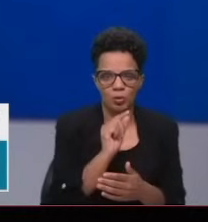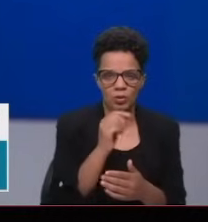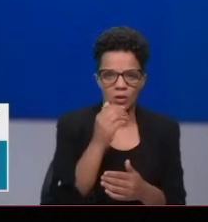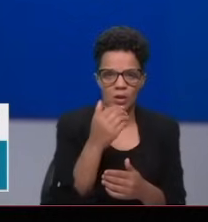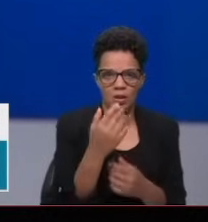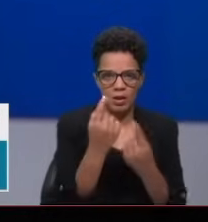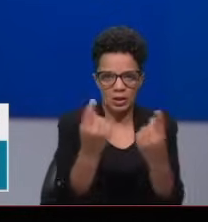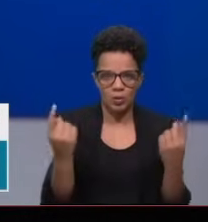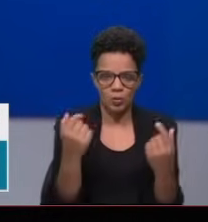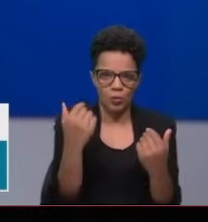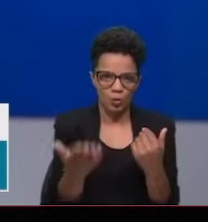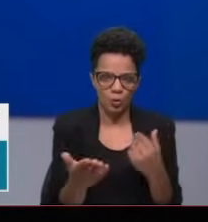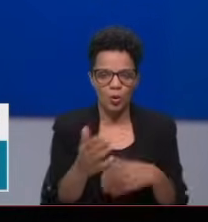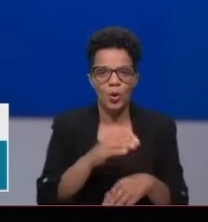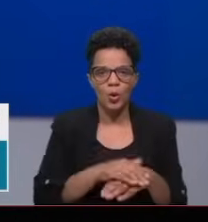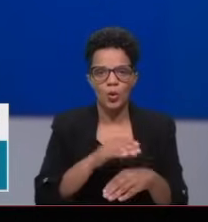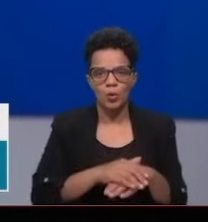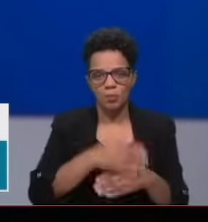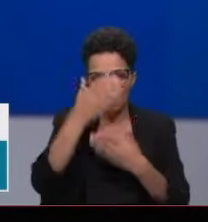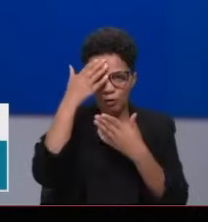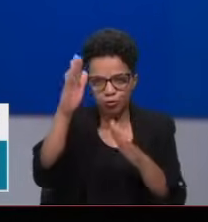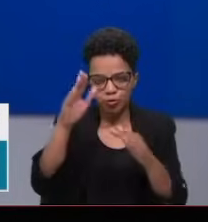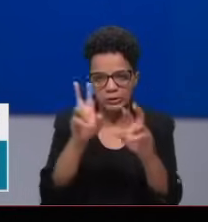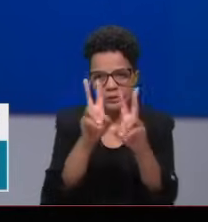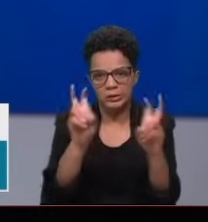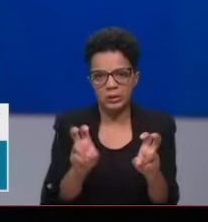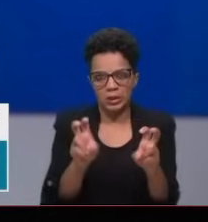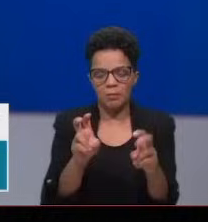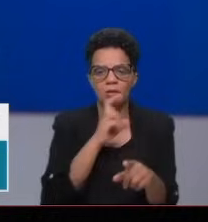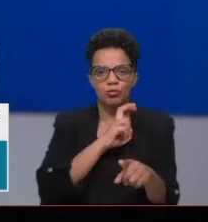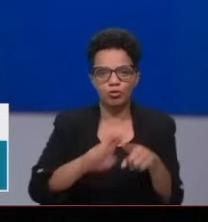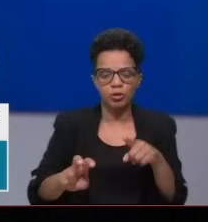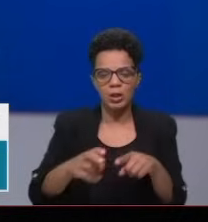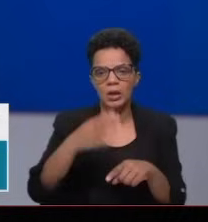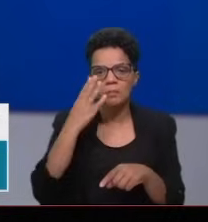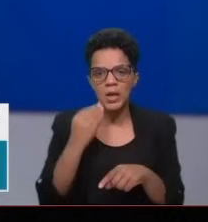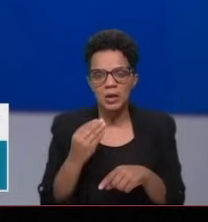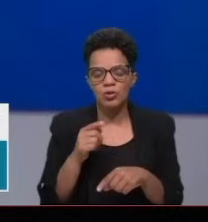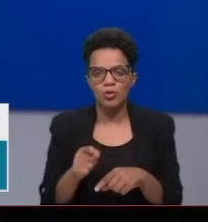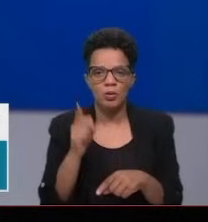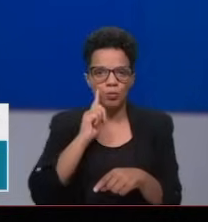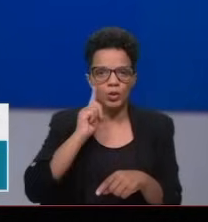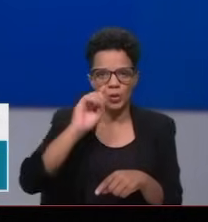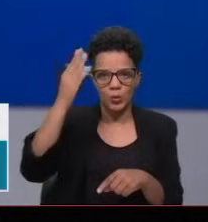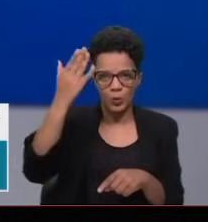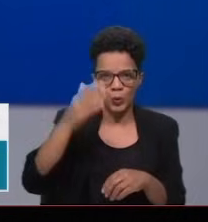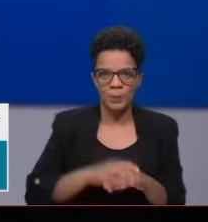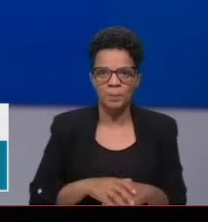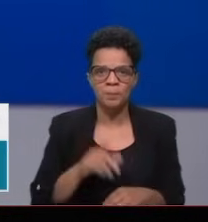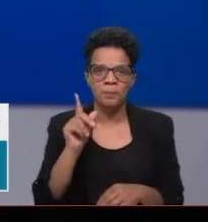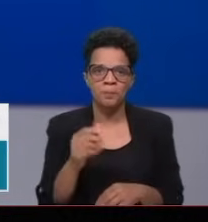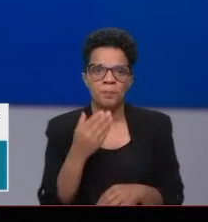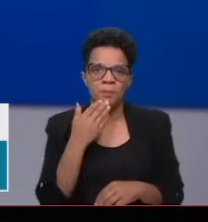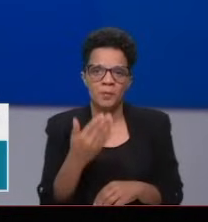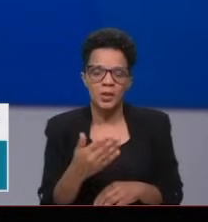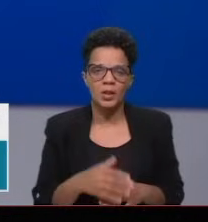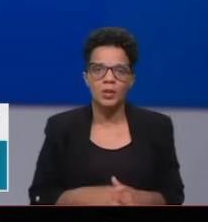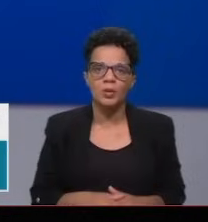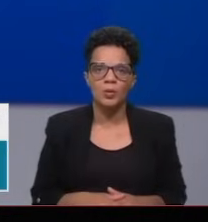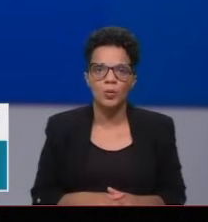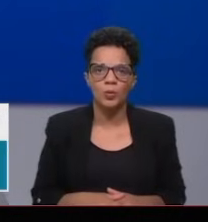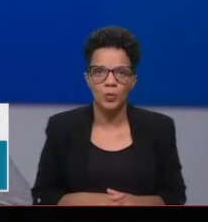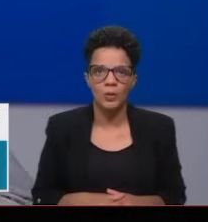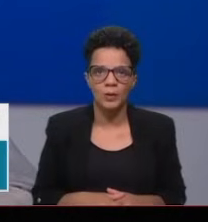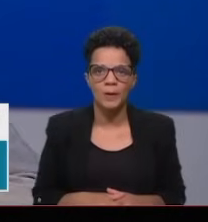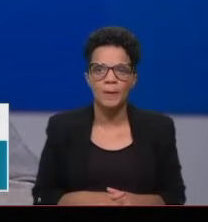darei a cada um para colocarem a vossa a vossa tónica na questão energética O que é que lhes parece que é mais relevante e pedindo-lhe António